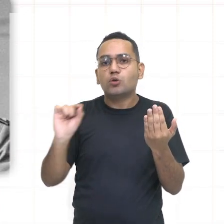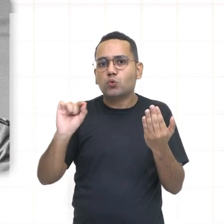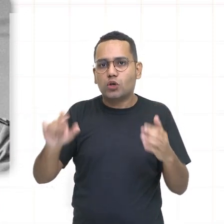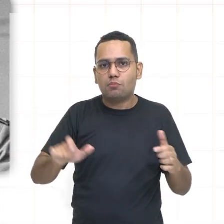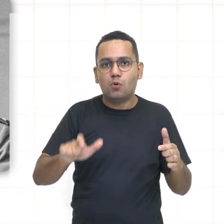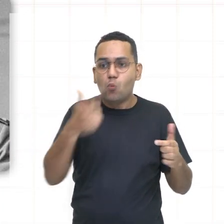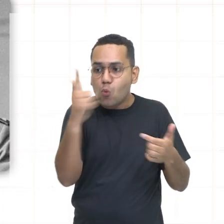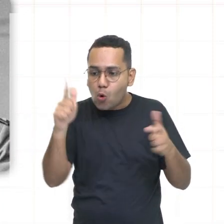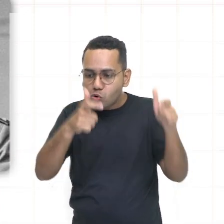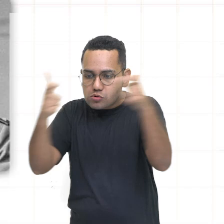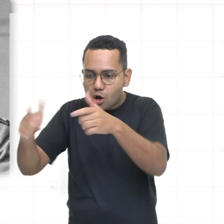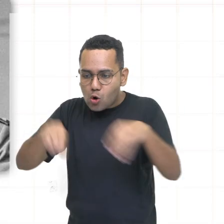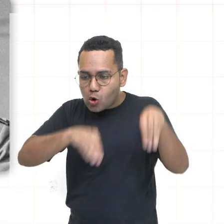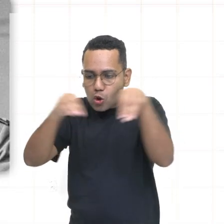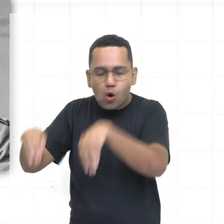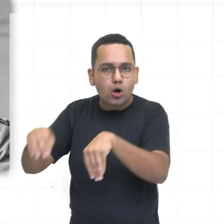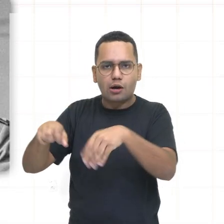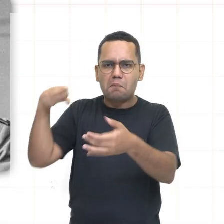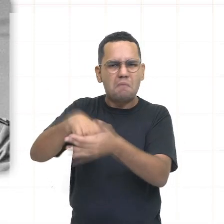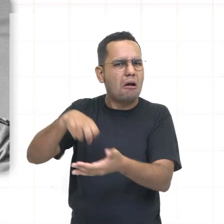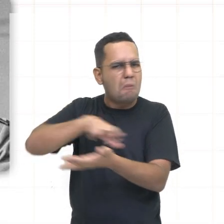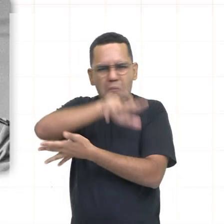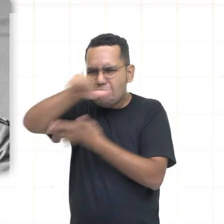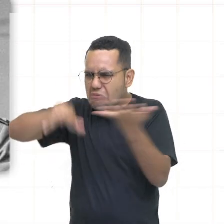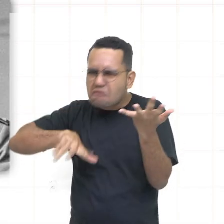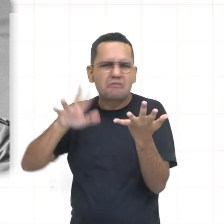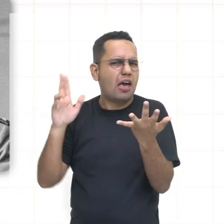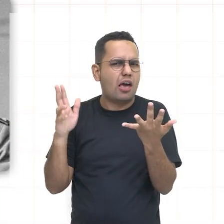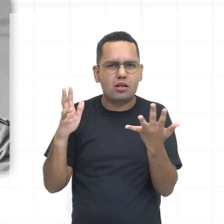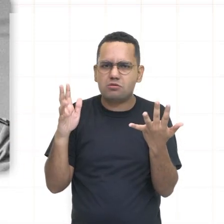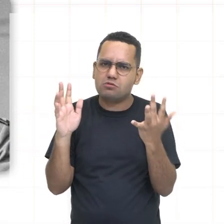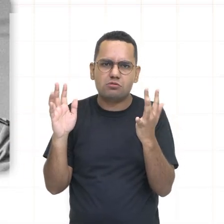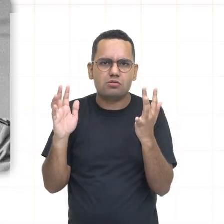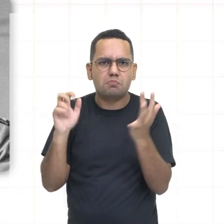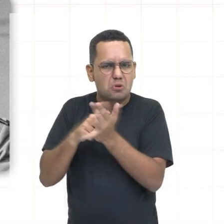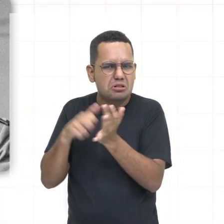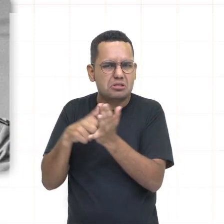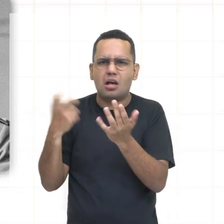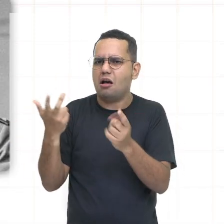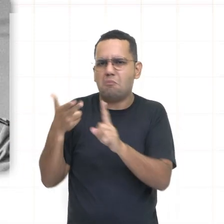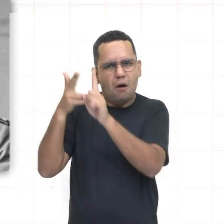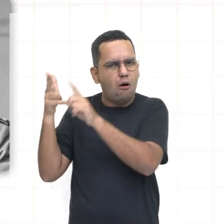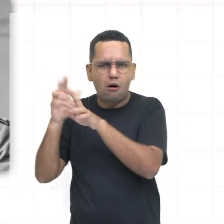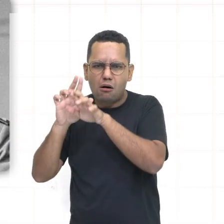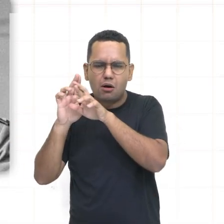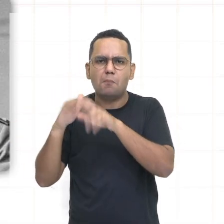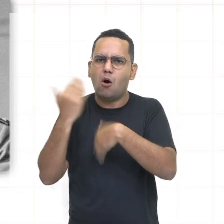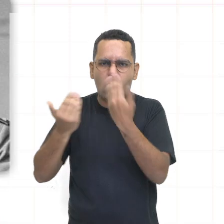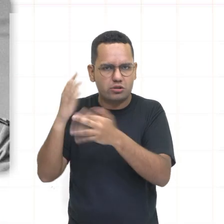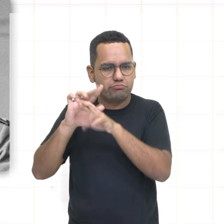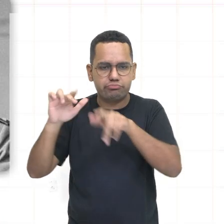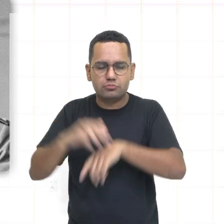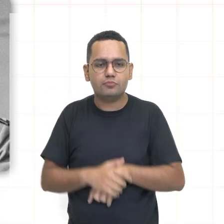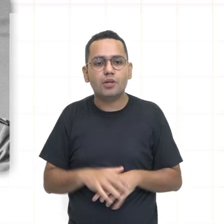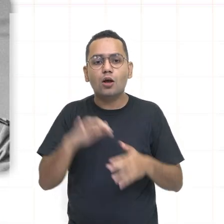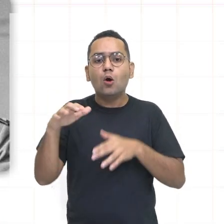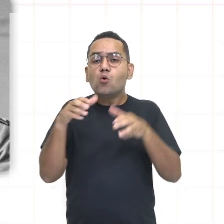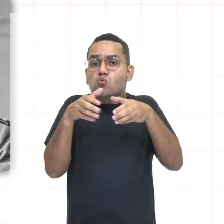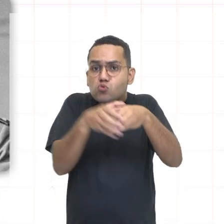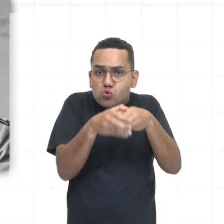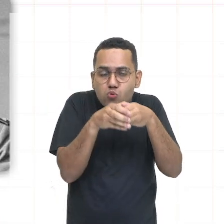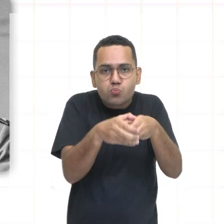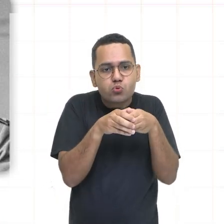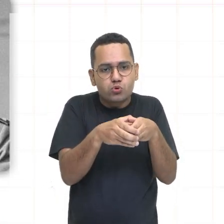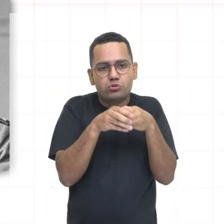durante o Holocausto. Grupos minoritários também começaram a ser perseguidos. Quem eram esses grupos minoritários? Eram